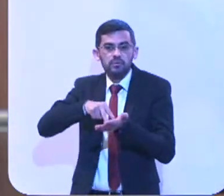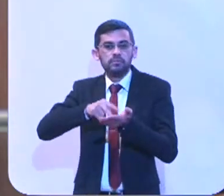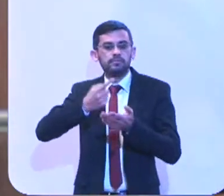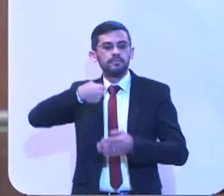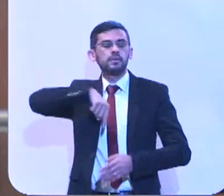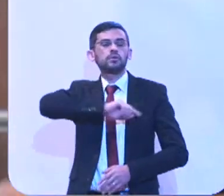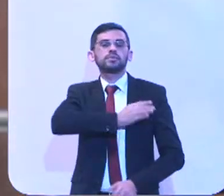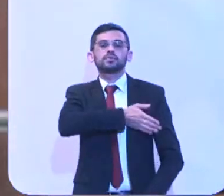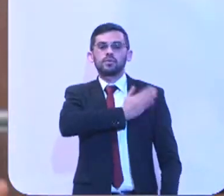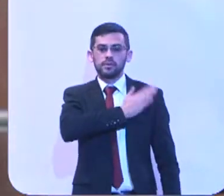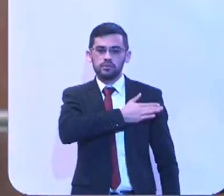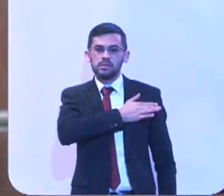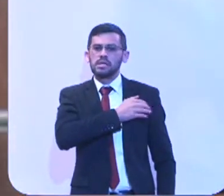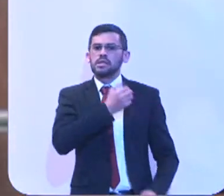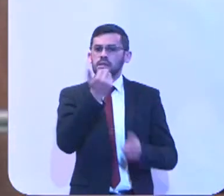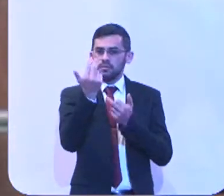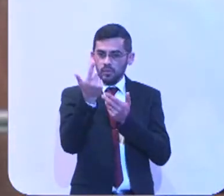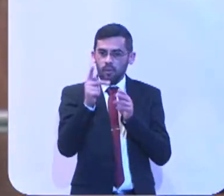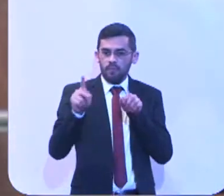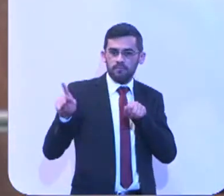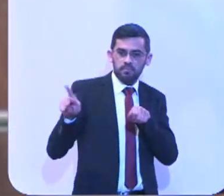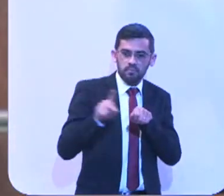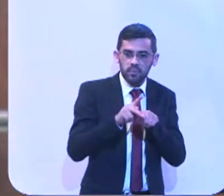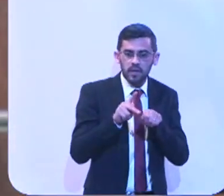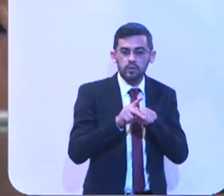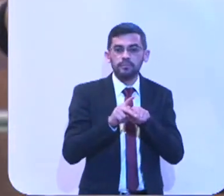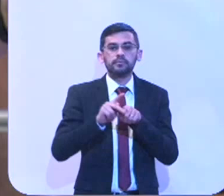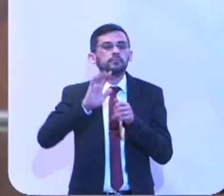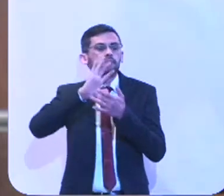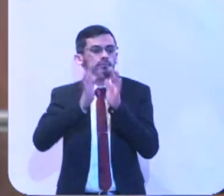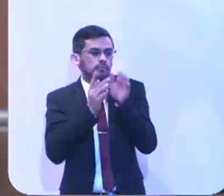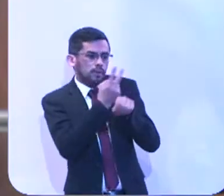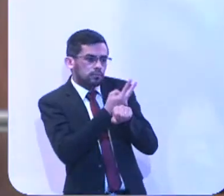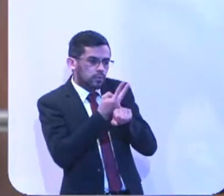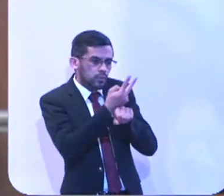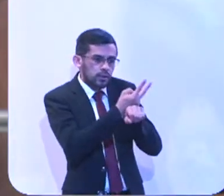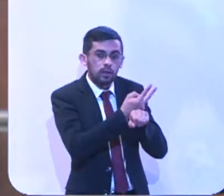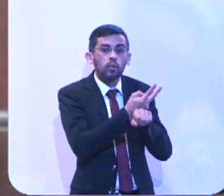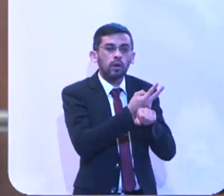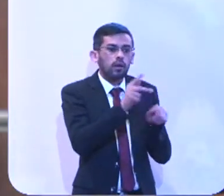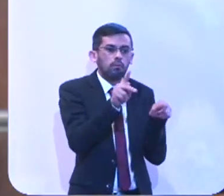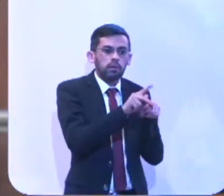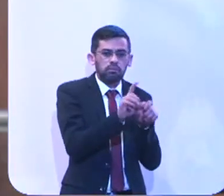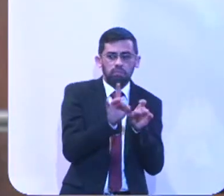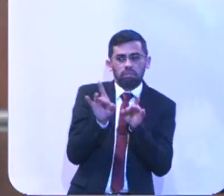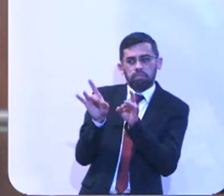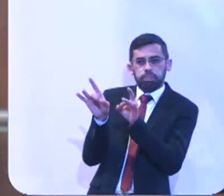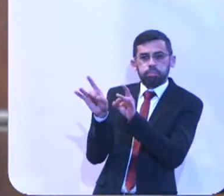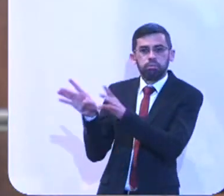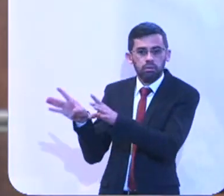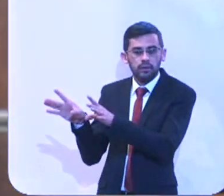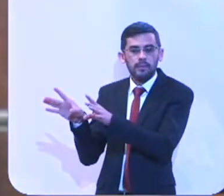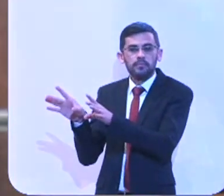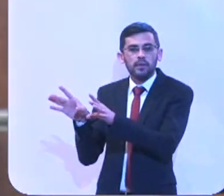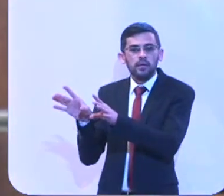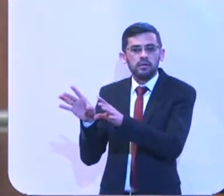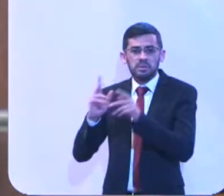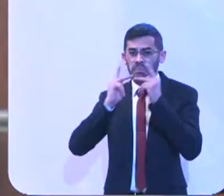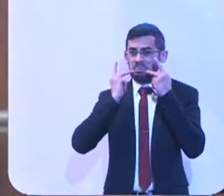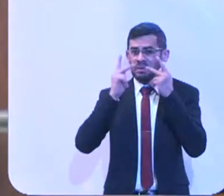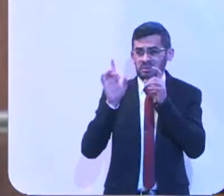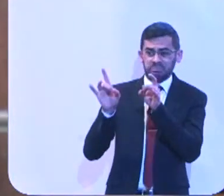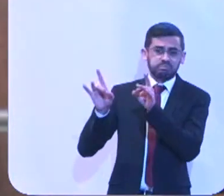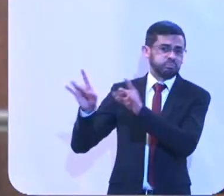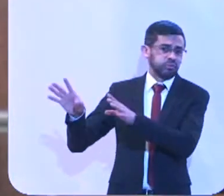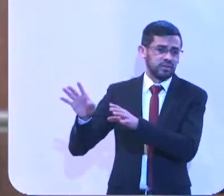corações. Foi assim com Pedro. Quando Jesus vai o procurar e ele tinha abandonado o seu ofício de pregador